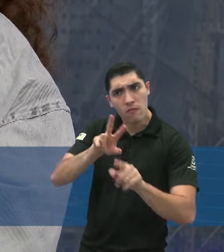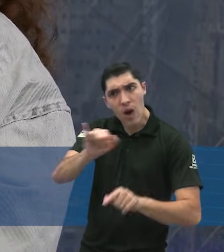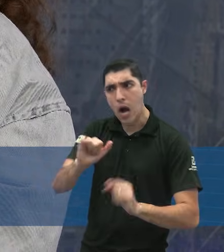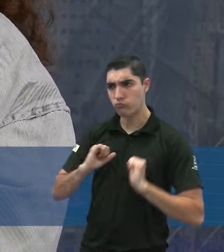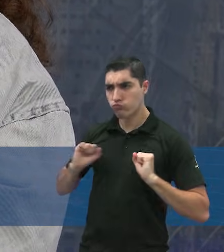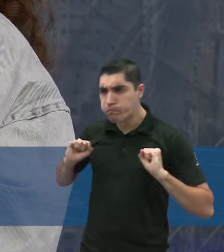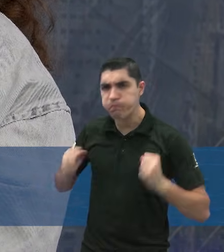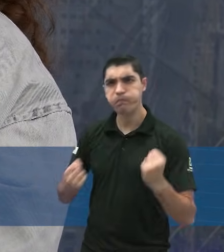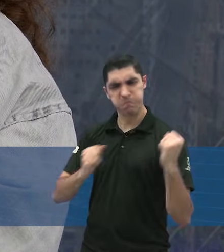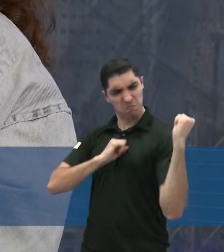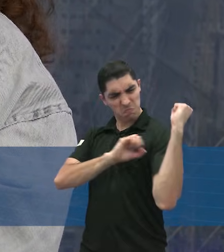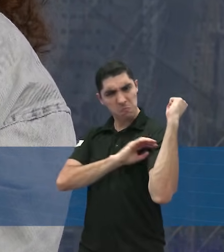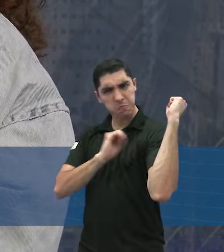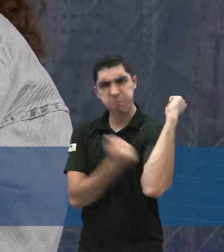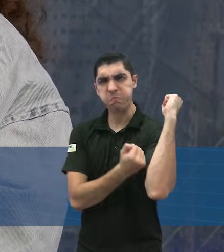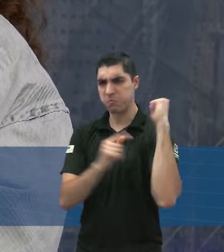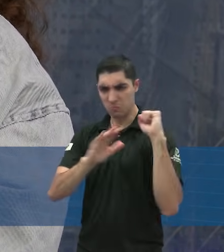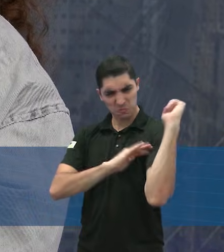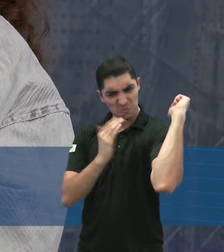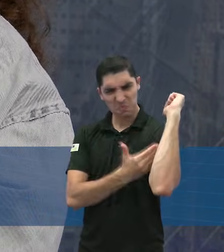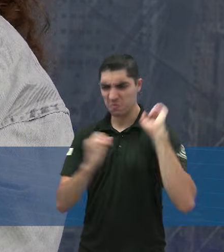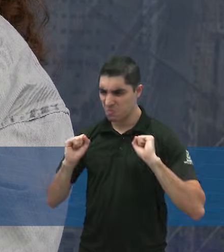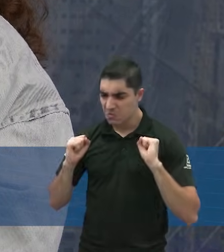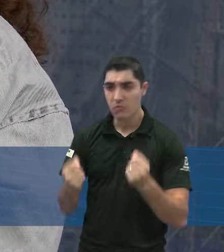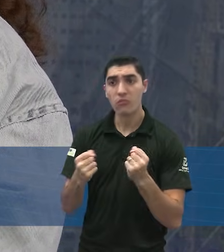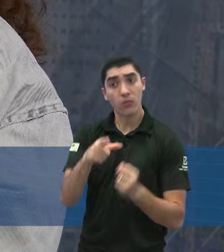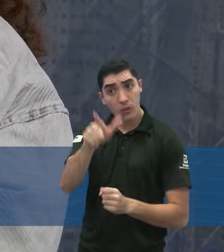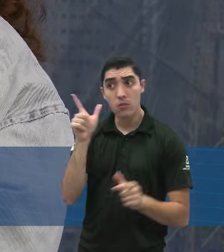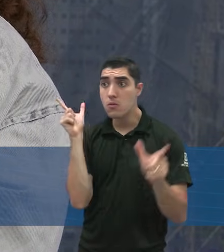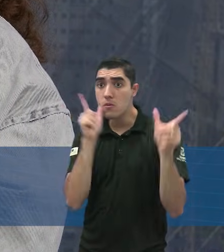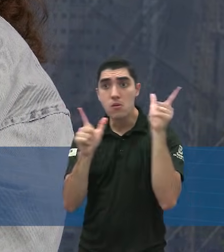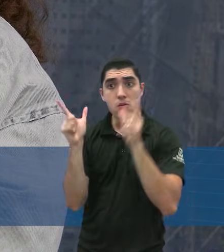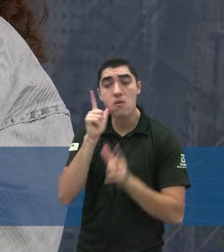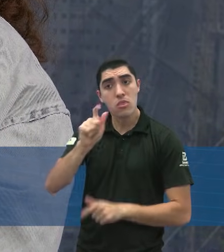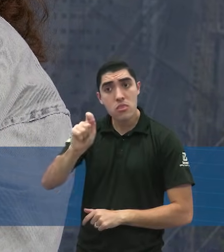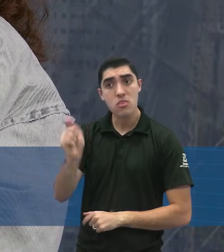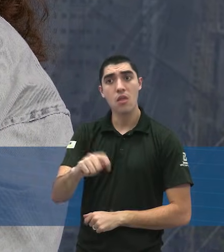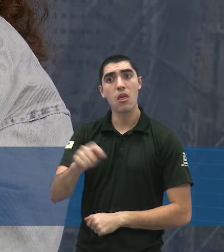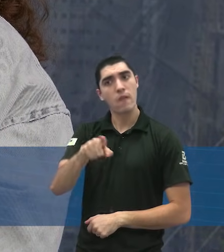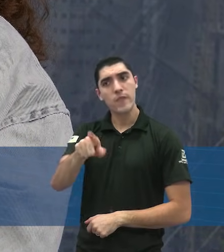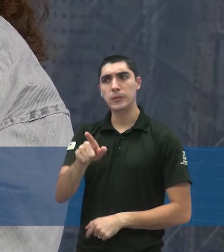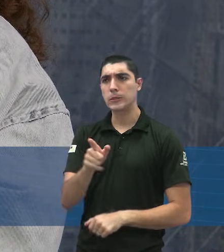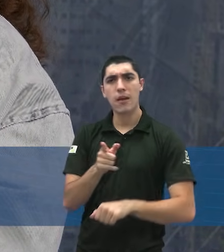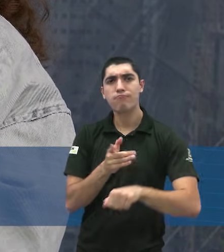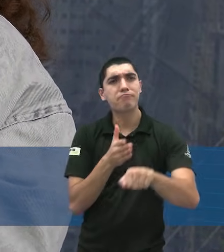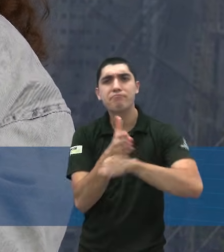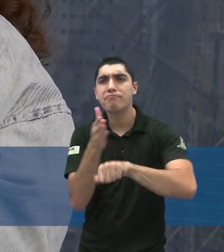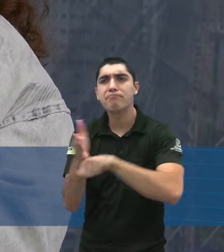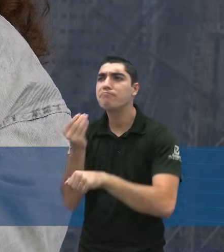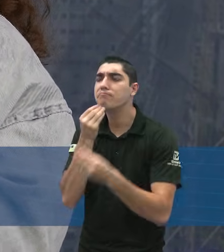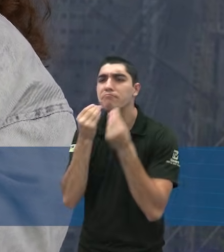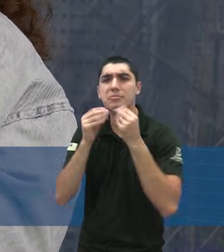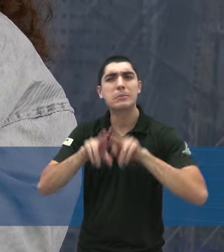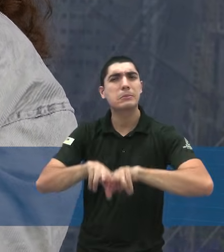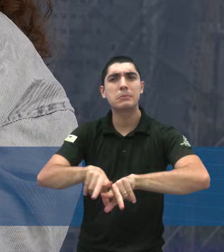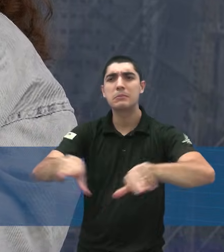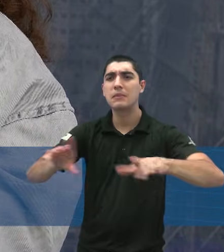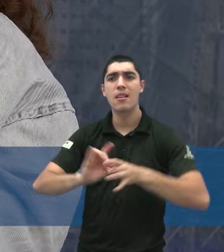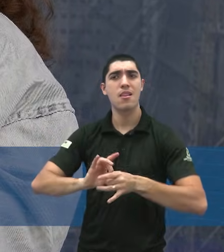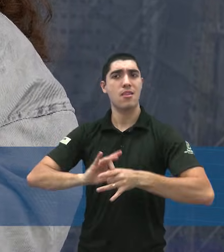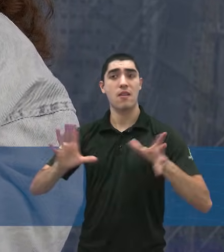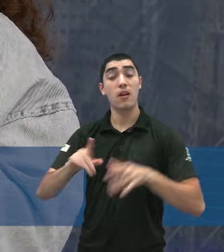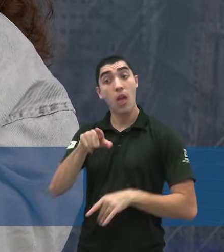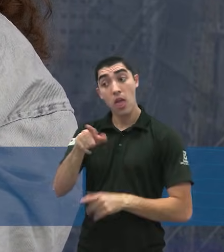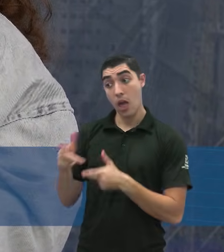grite, fale, mostre sua potência, porque você chega onde você quiser. E que isso seja o caminho